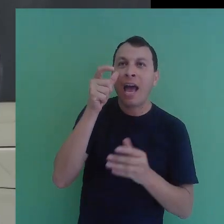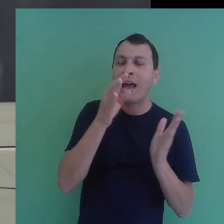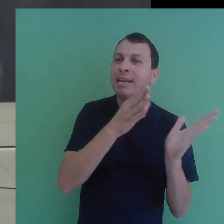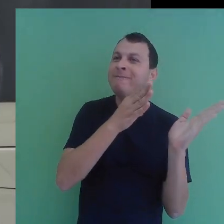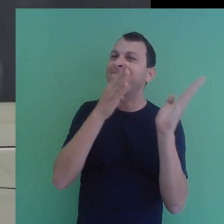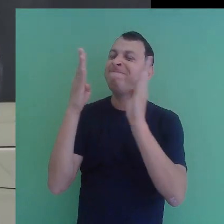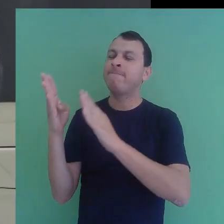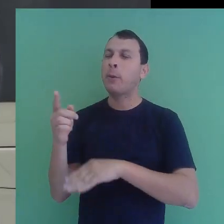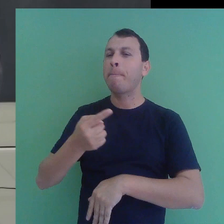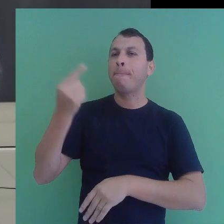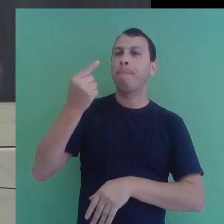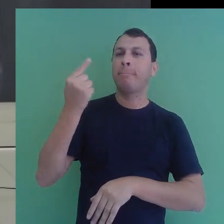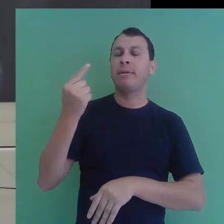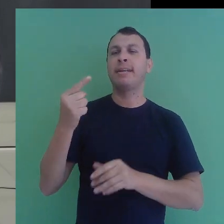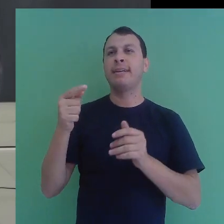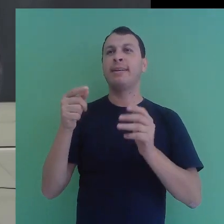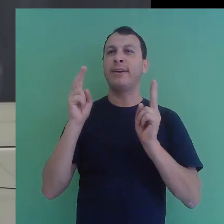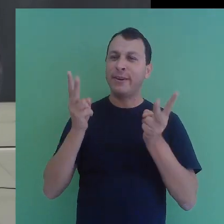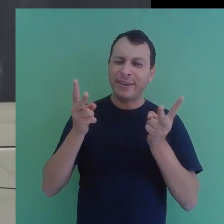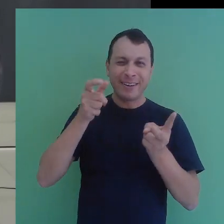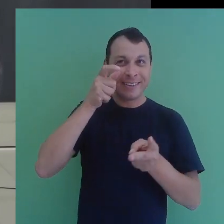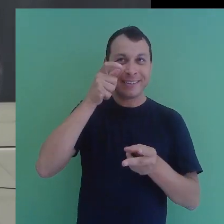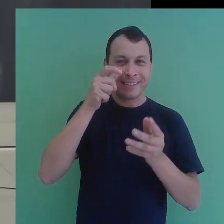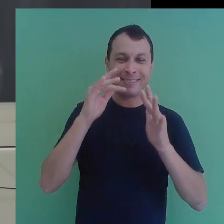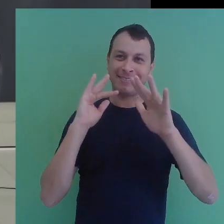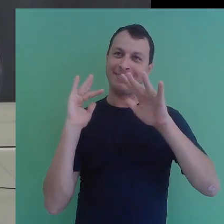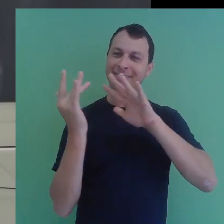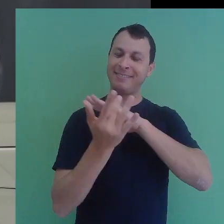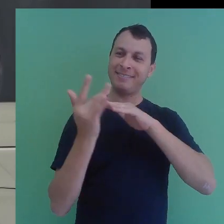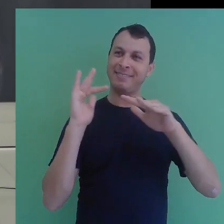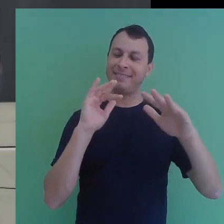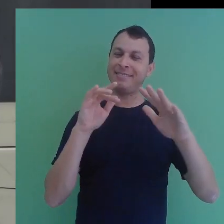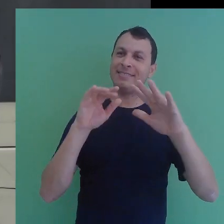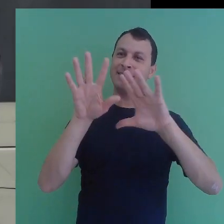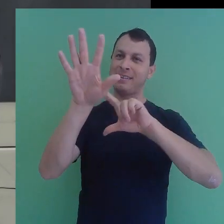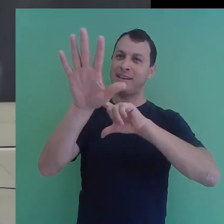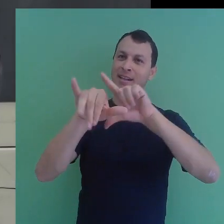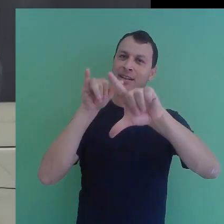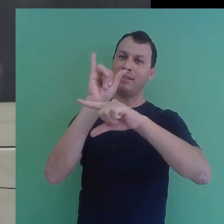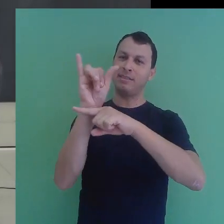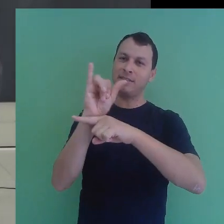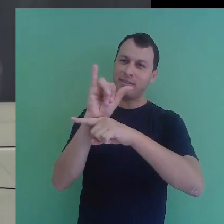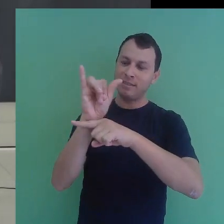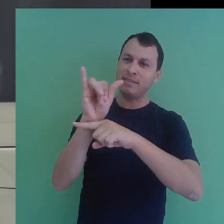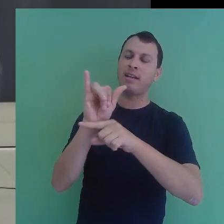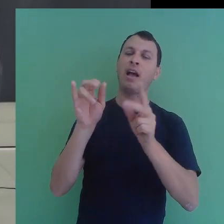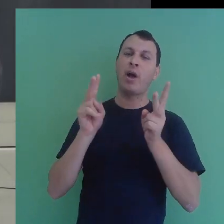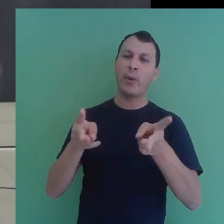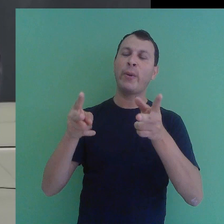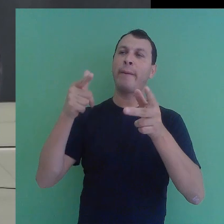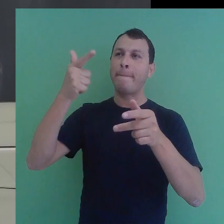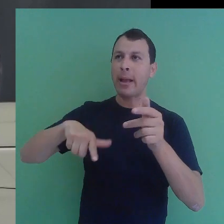primeiro episódio. E fiquem de olho nas nossas redes sociais, no canal do YouTube, para os